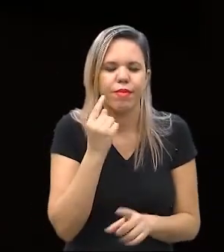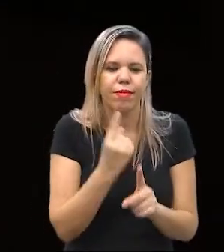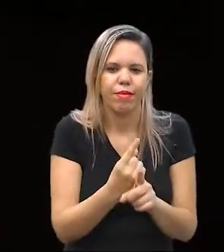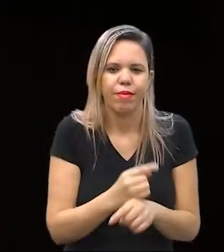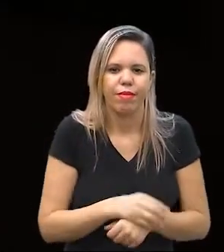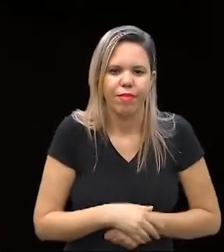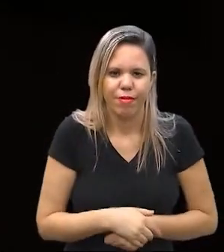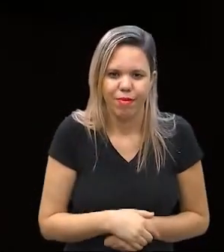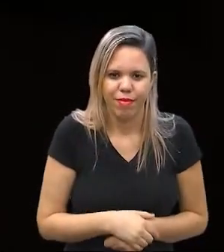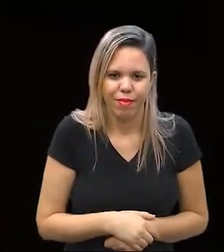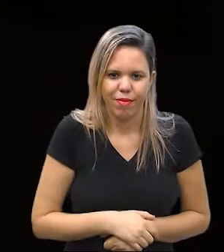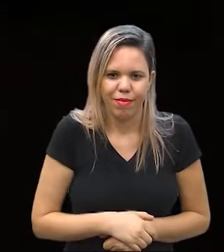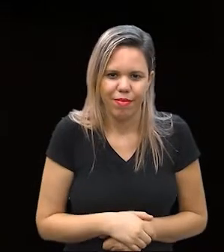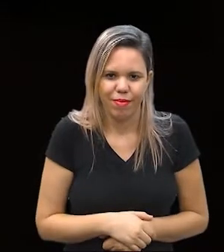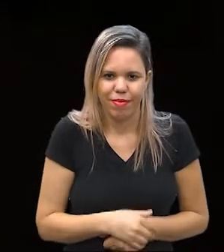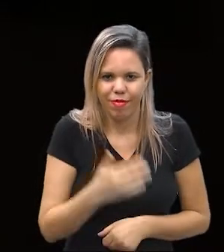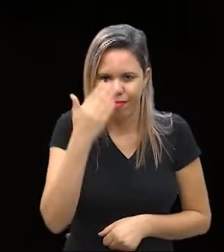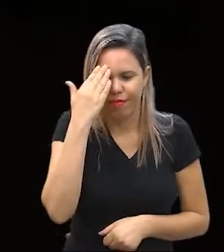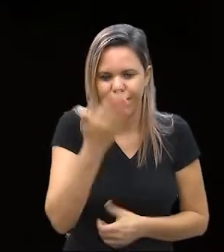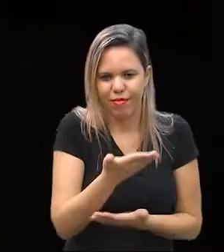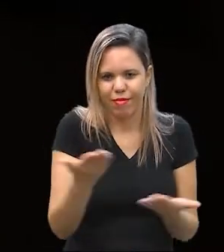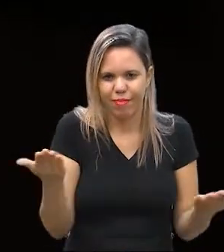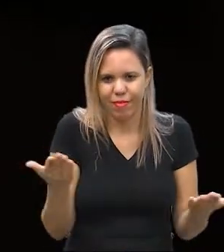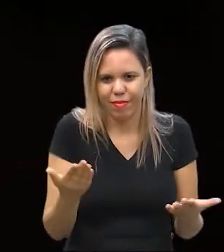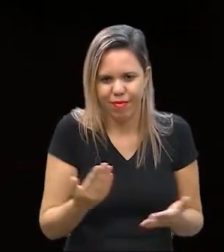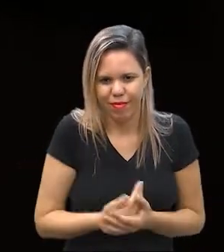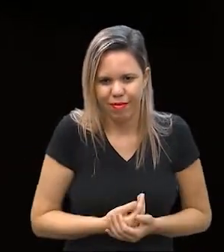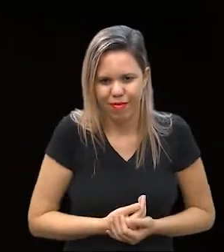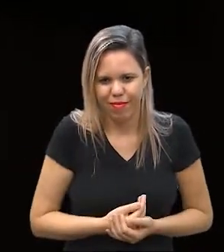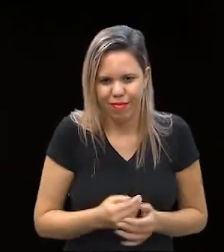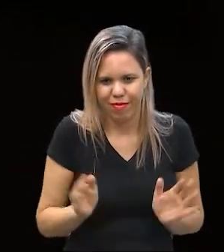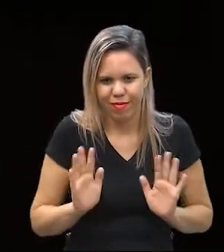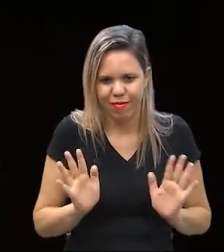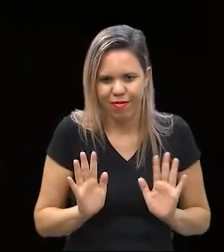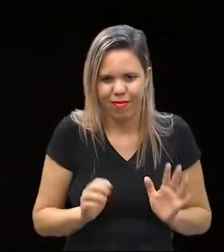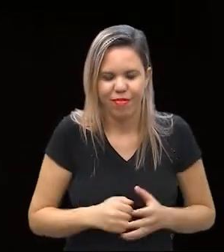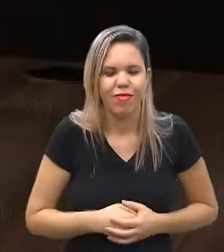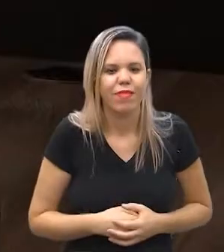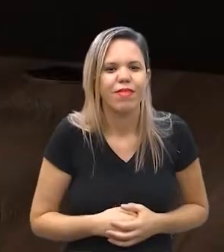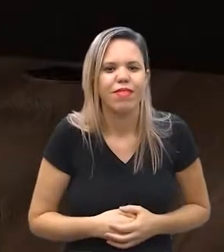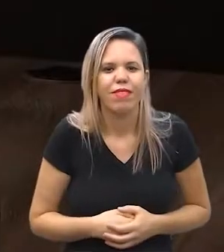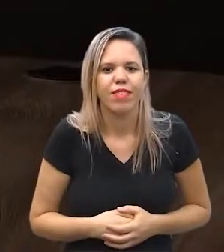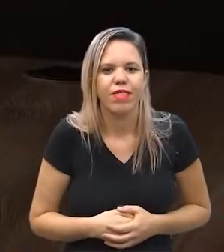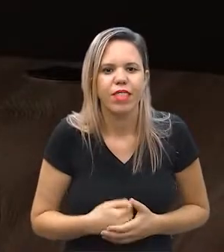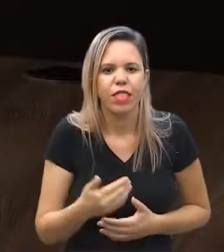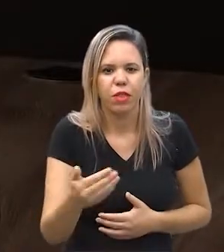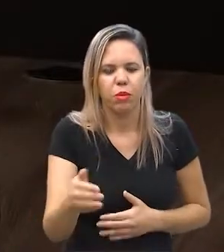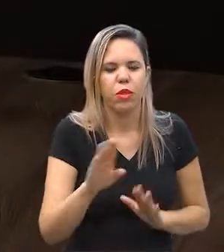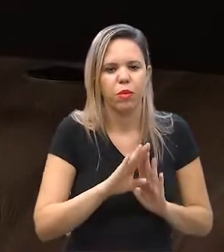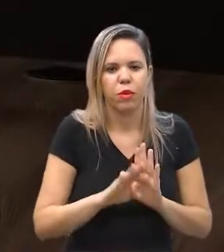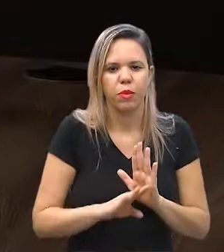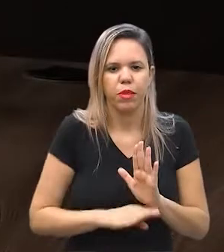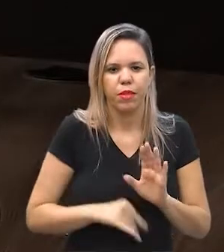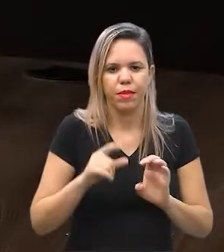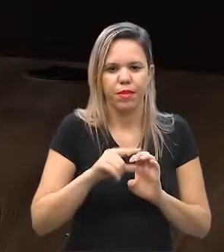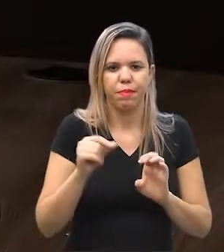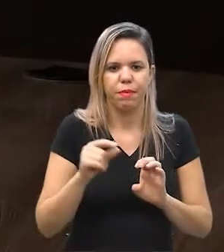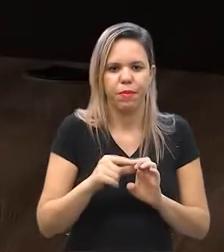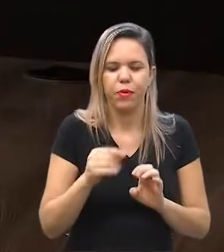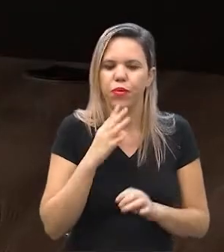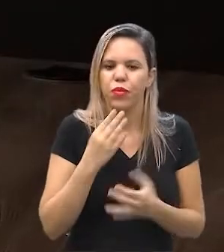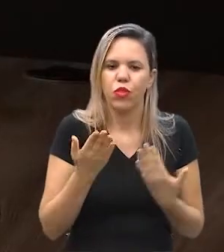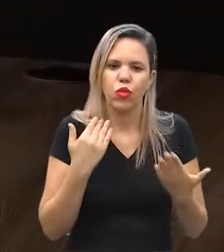oportunidade. Obrigada, Até. até. Tchau, tchau. Obrigada. Tchau. Tchau. E no próximo bloco, o Ser Empreendedor